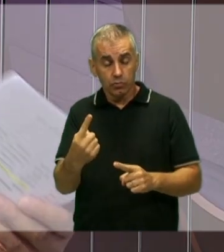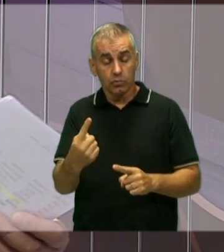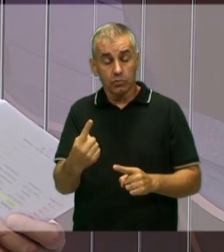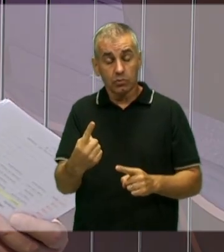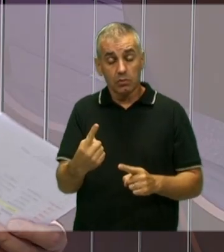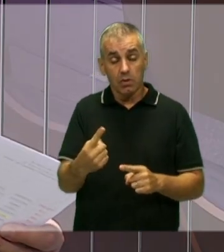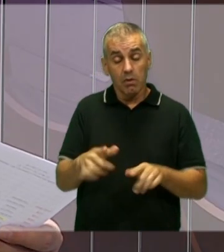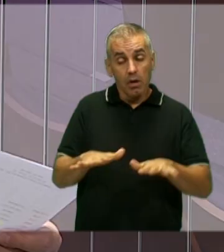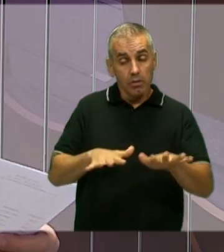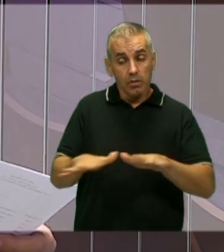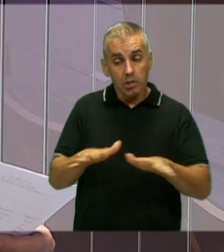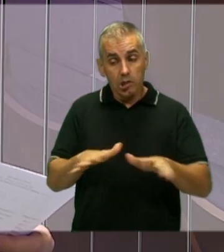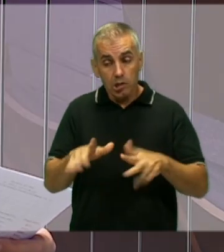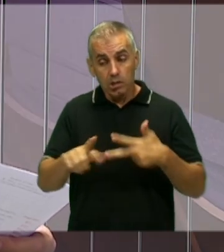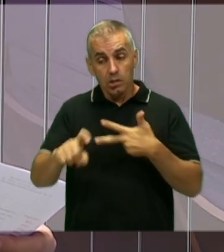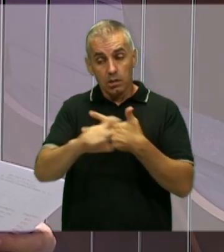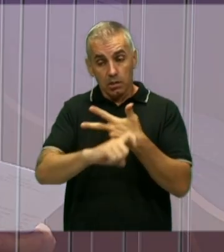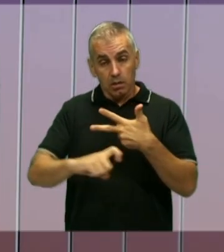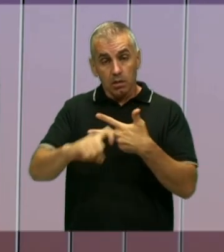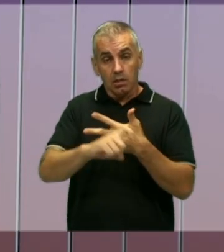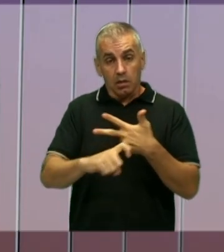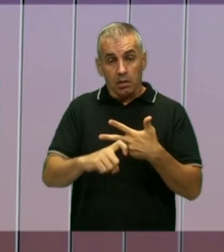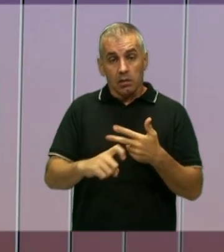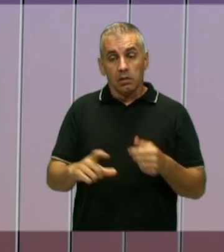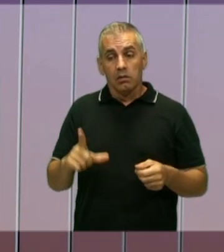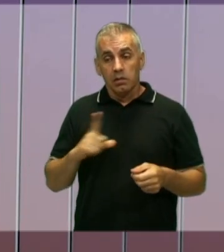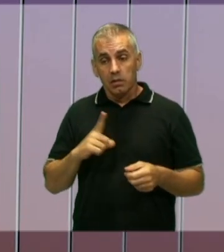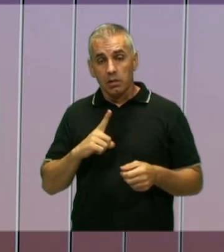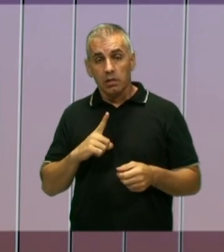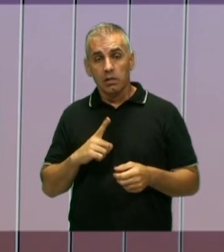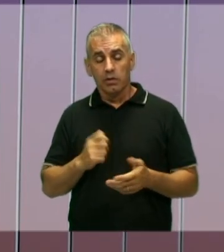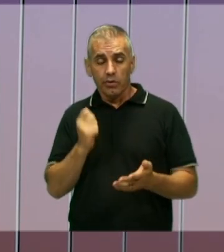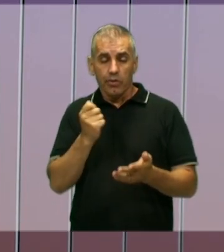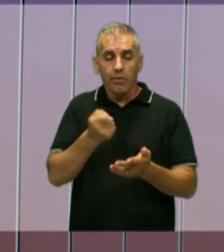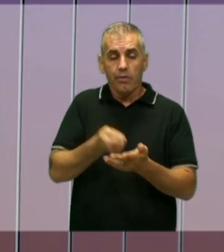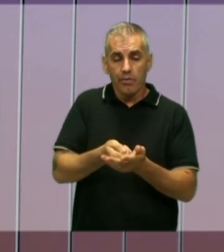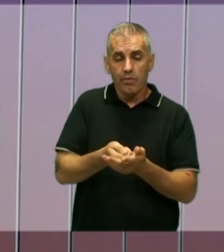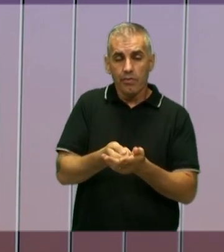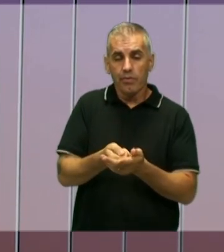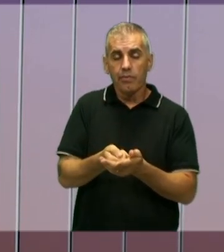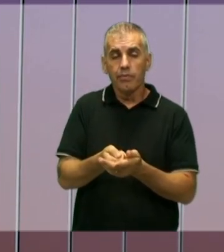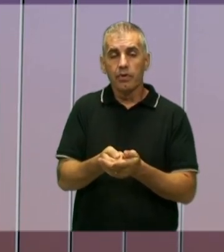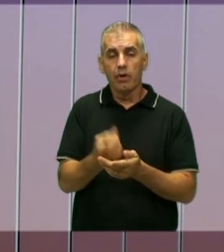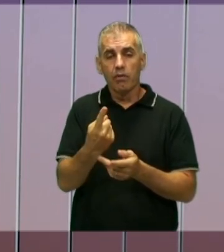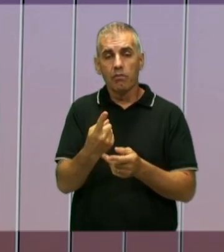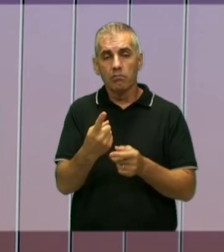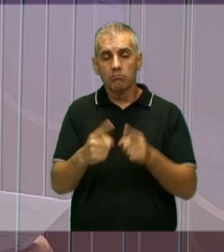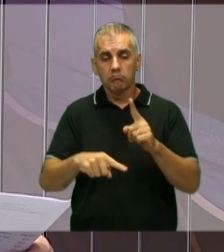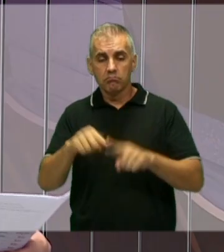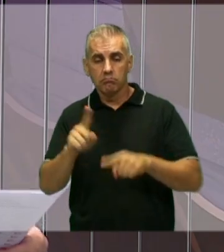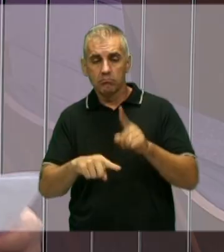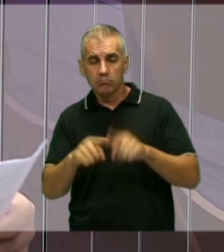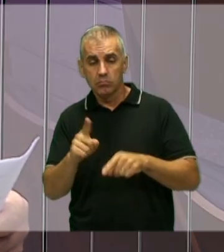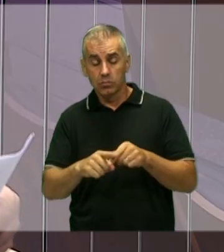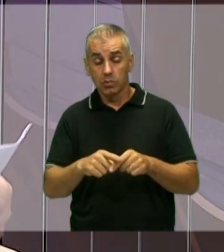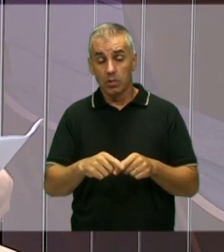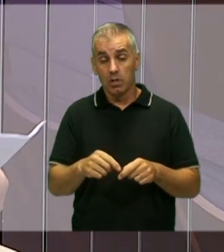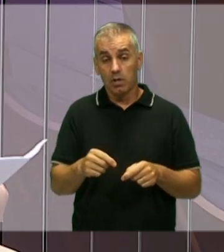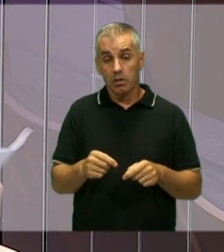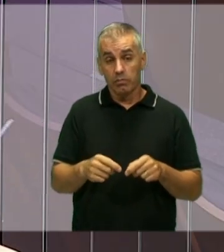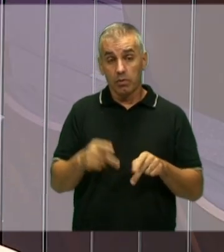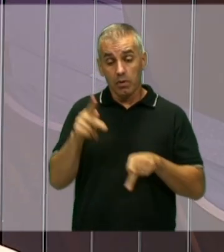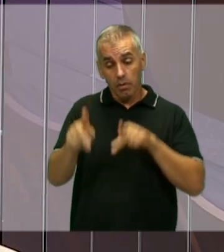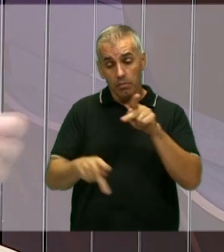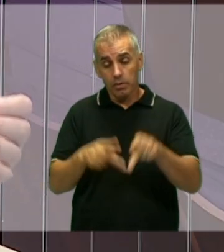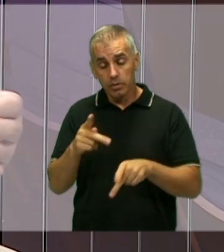Poder Executivo tinha que fazer para adquirir um equipamento e oferecer para essa população de forma gratuita esse